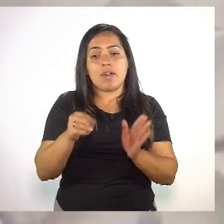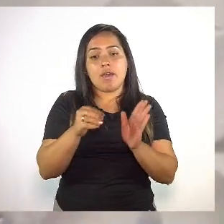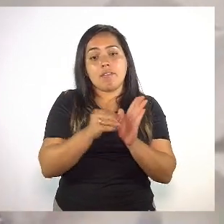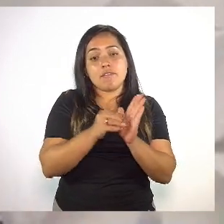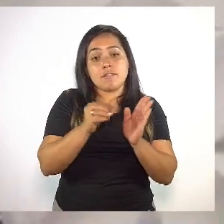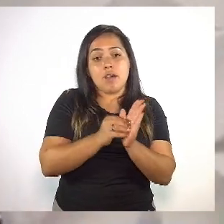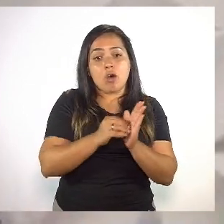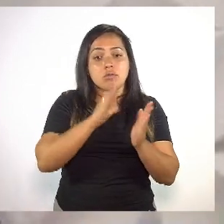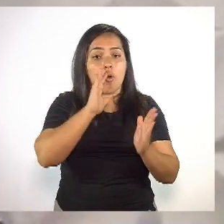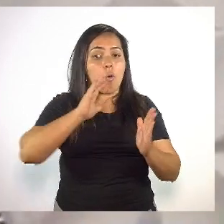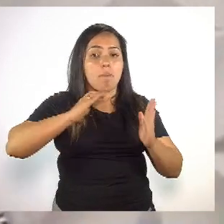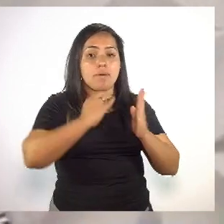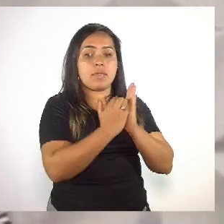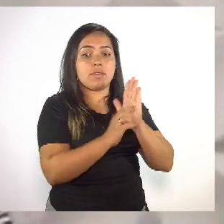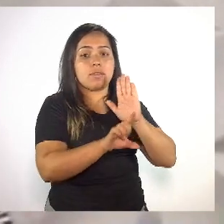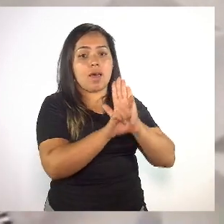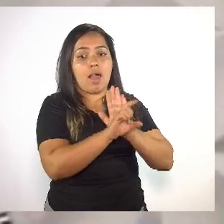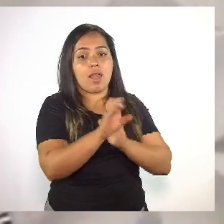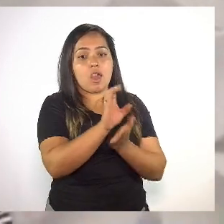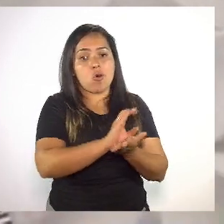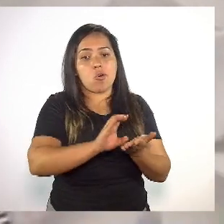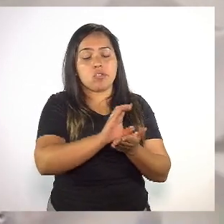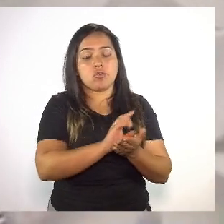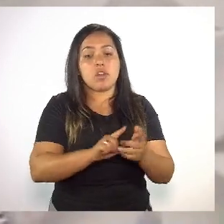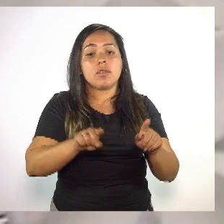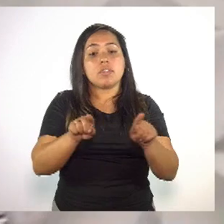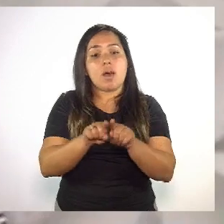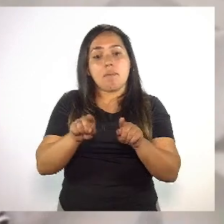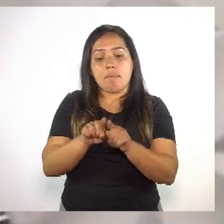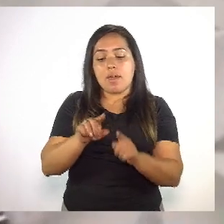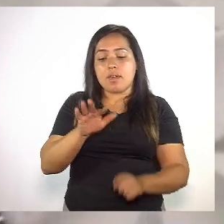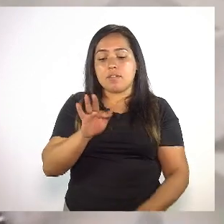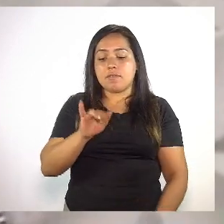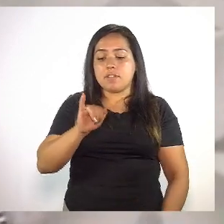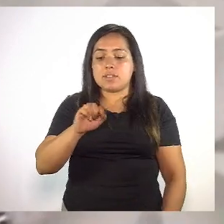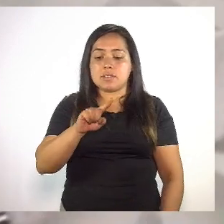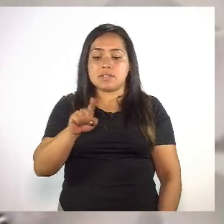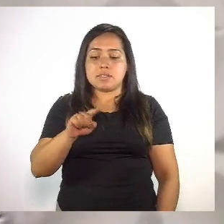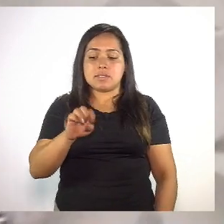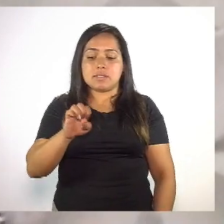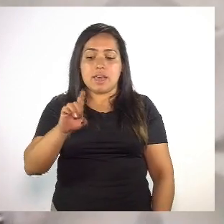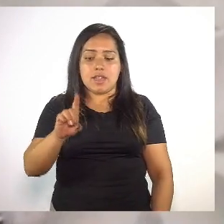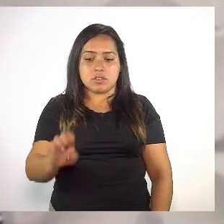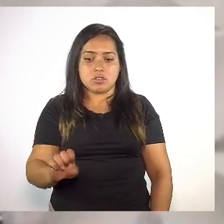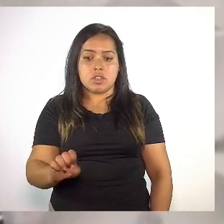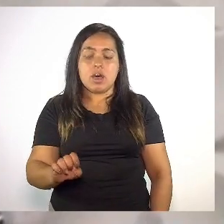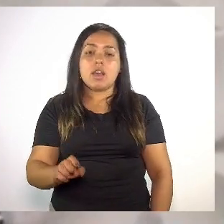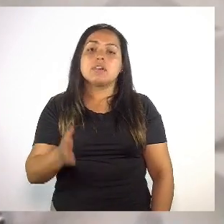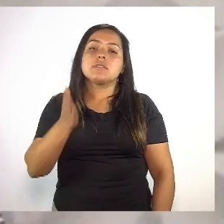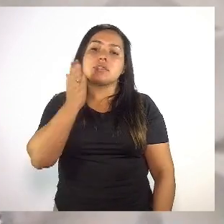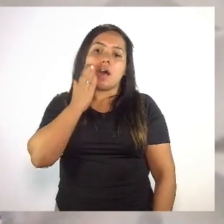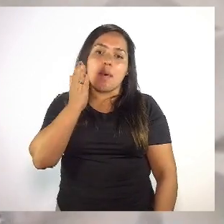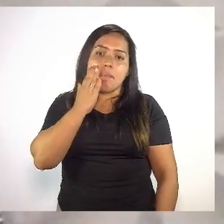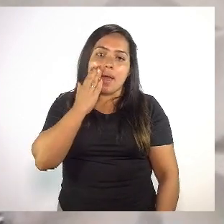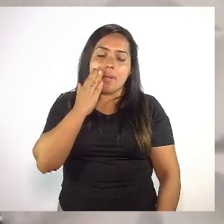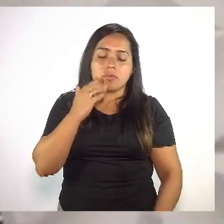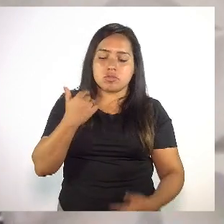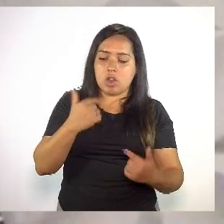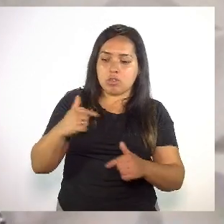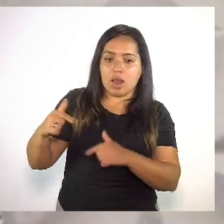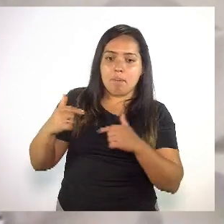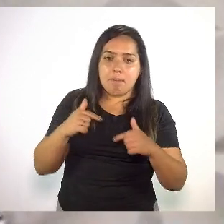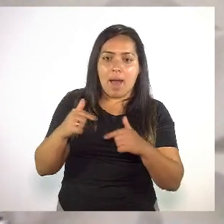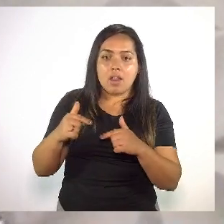aí passamos para a questão do FISED. É óbvio que os servidores da segurança pública